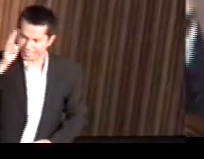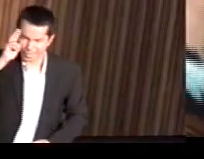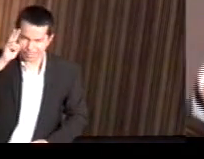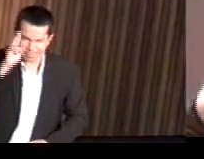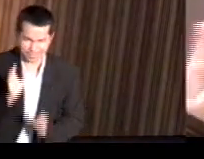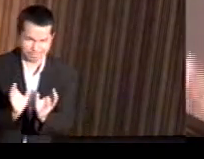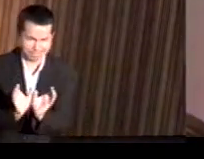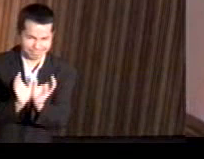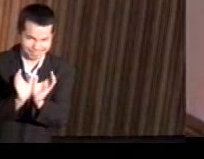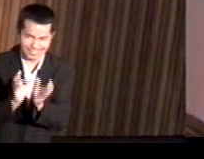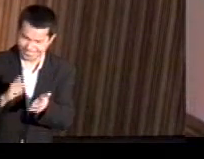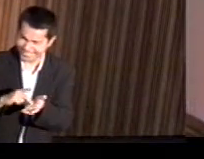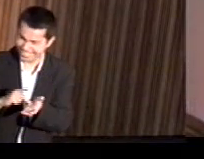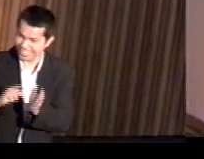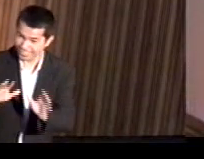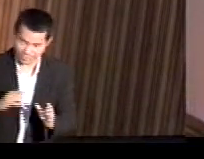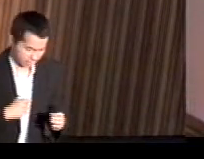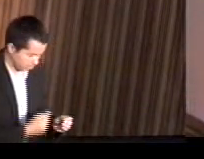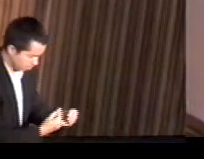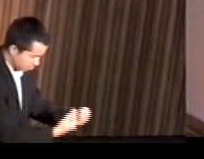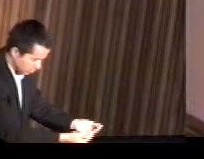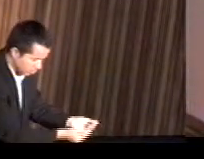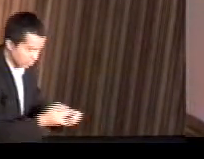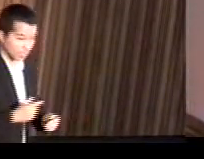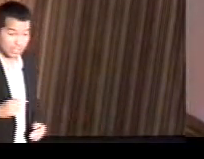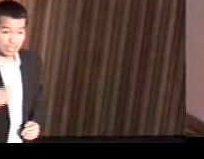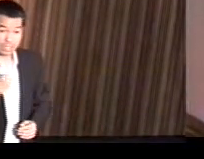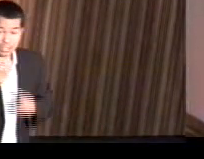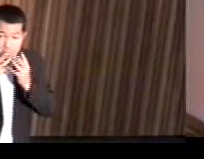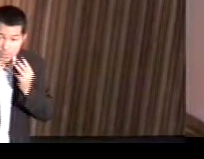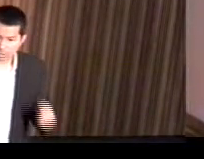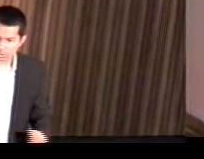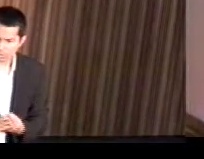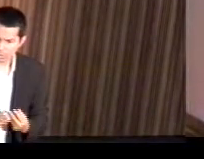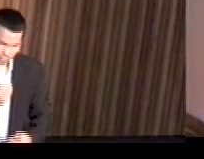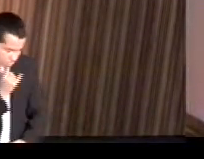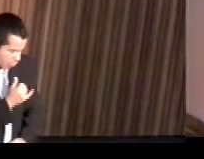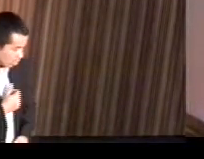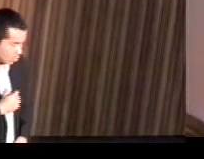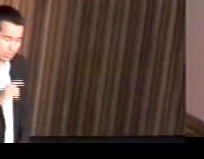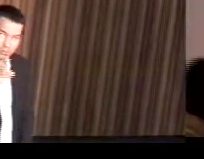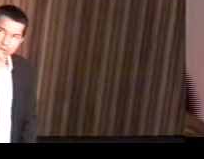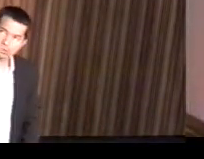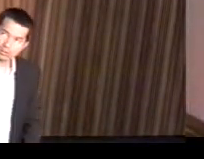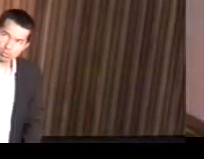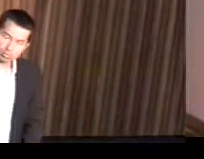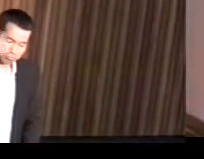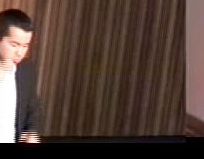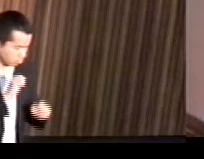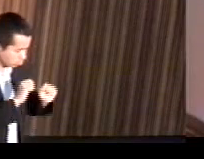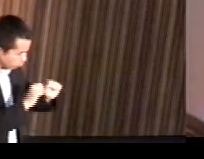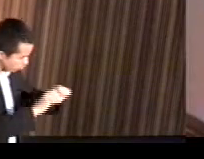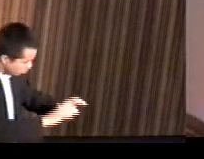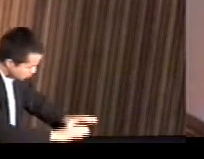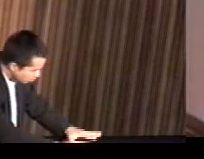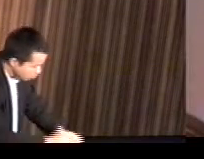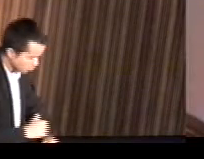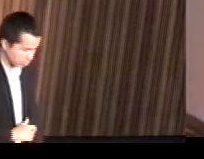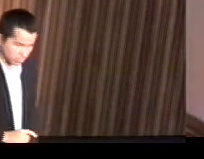Seja abençoado. E depois ele ainda vai dizer, né? O